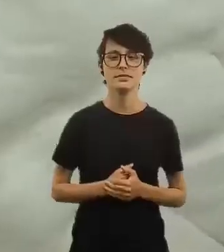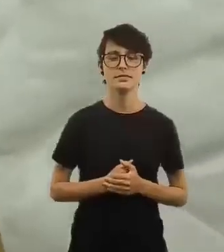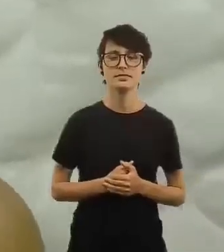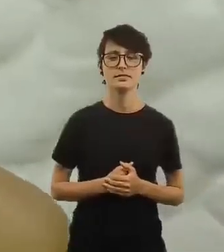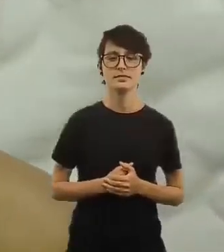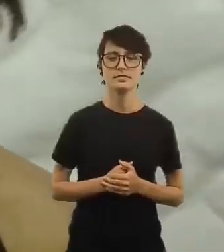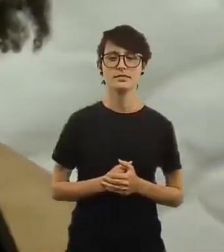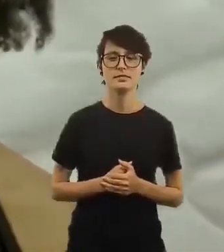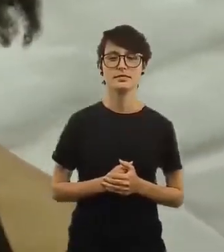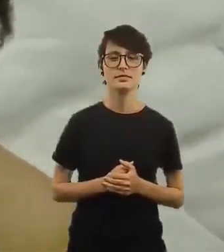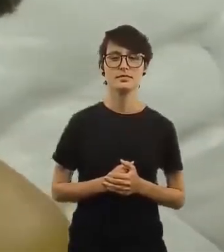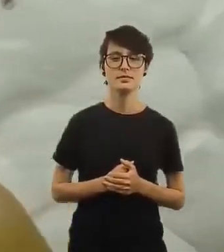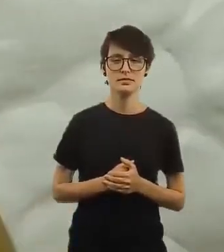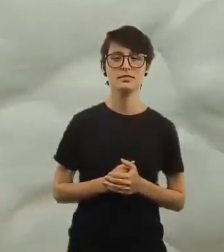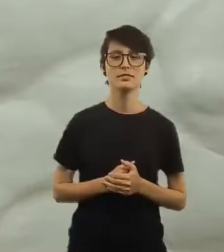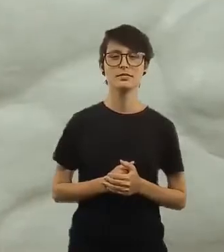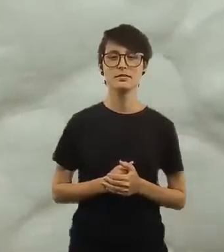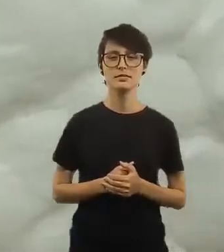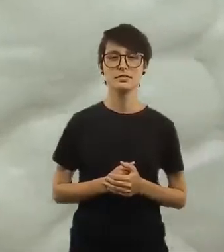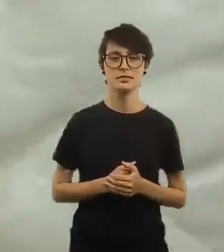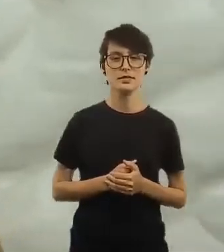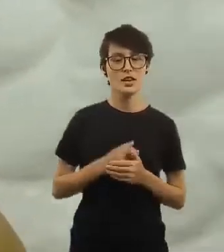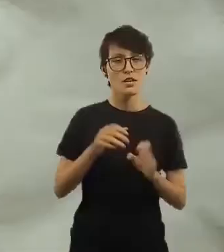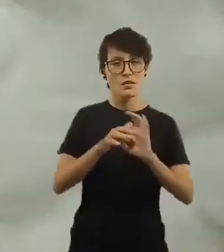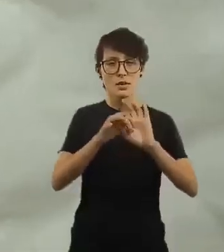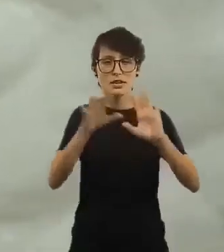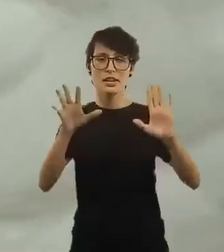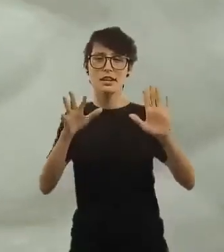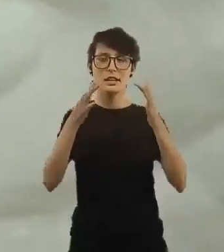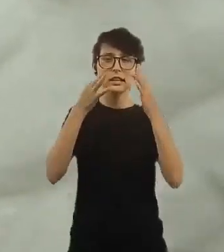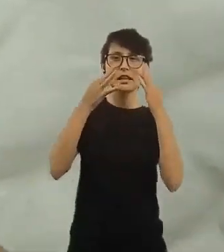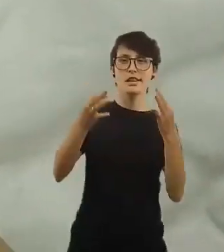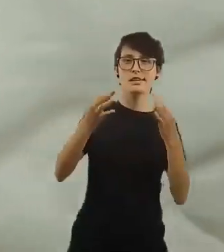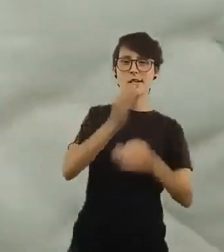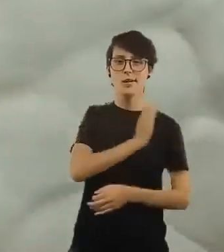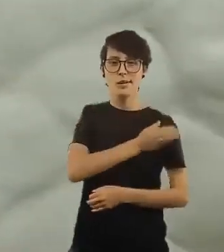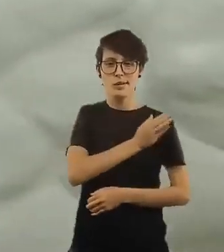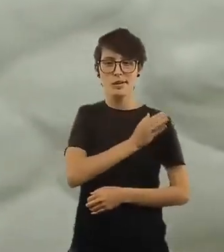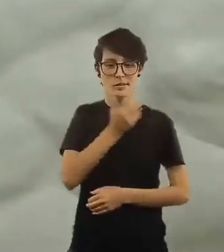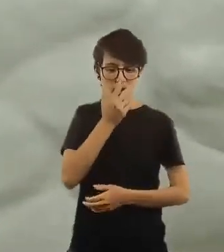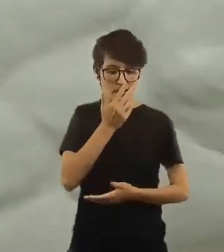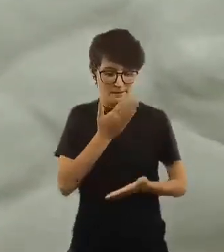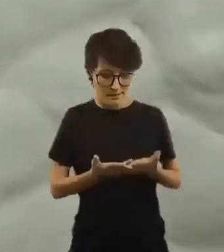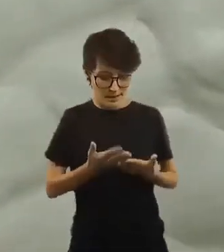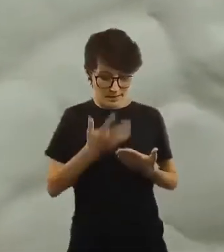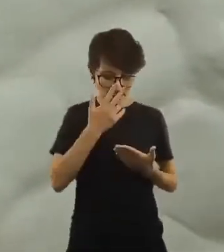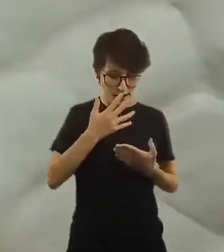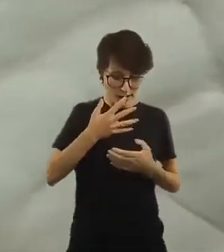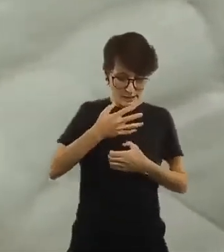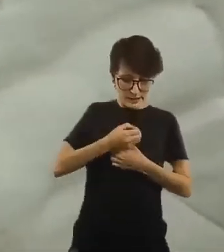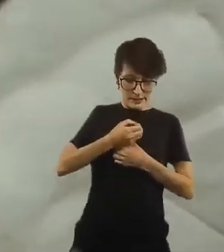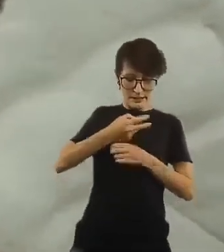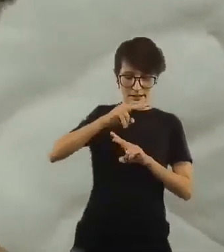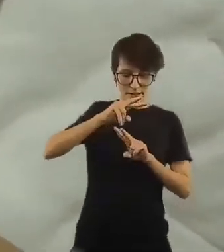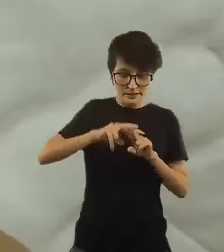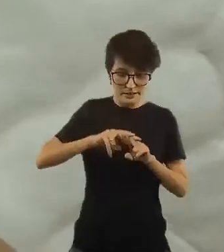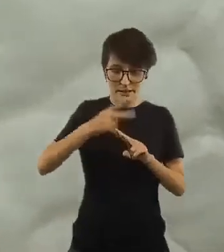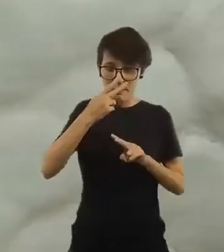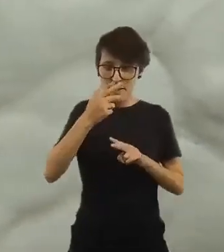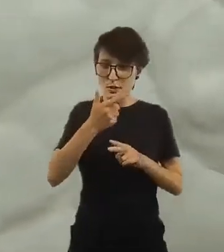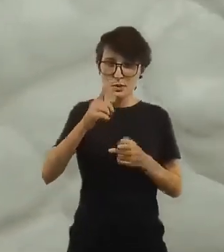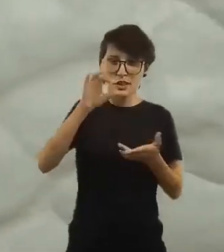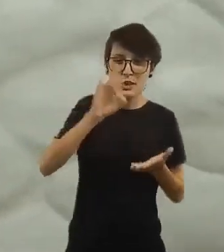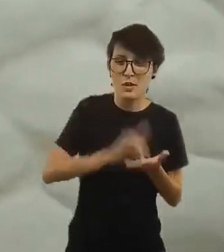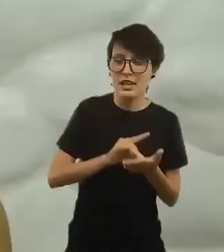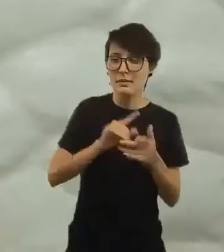O quanto por medo você deixa de ouvir o coração? Se perde, se prende na razão que na real não tem razão de estar ali,